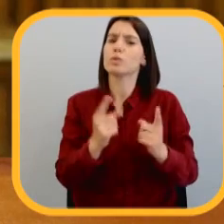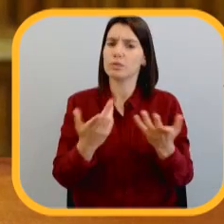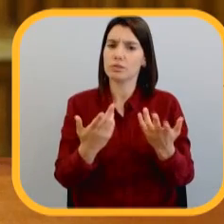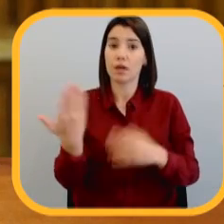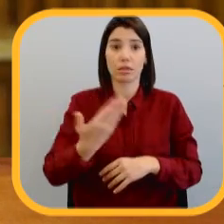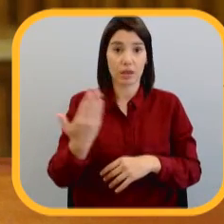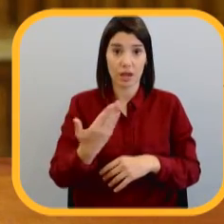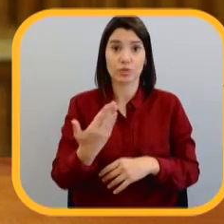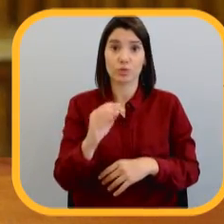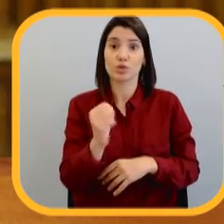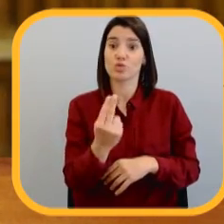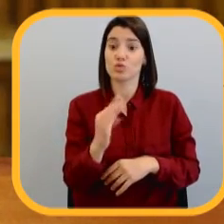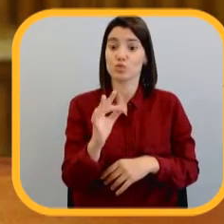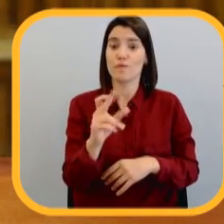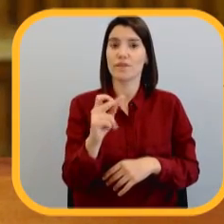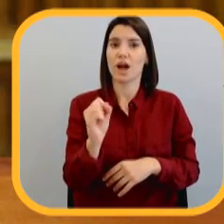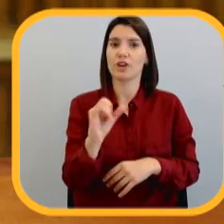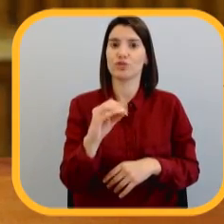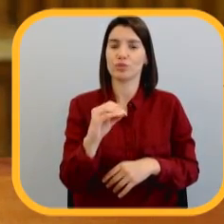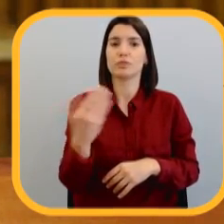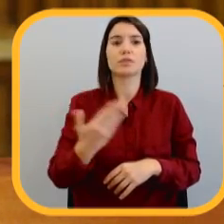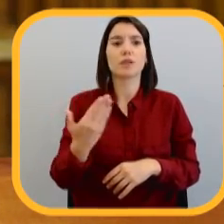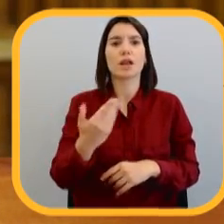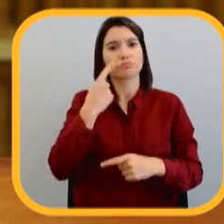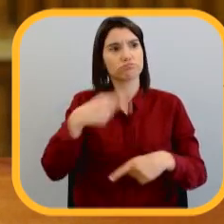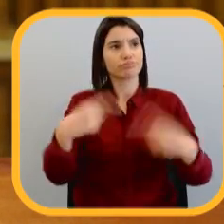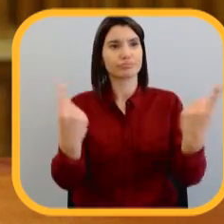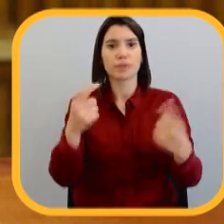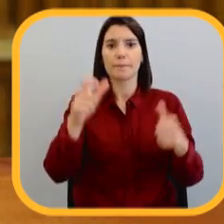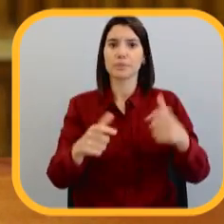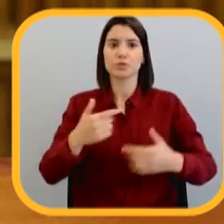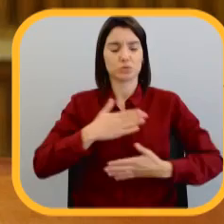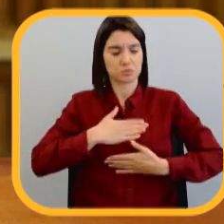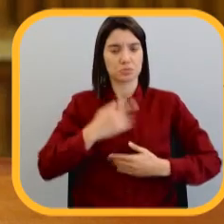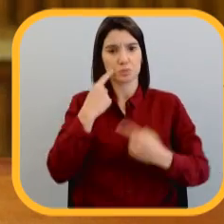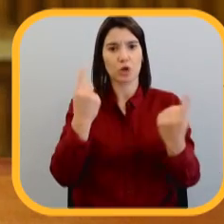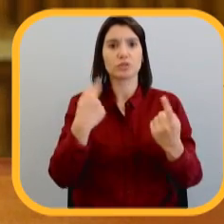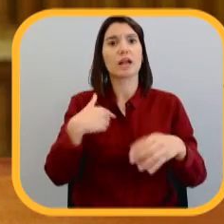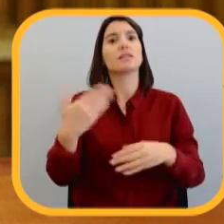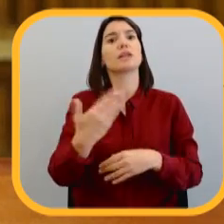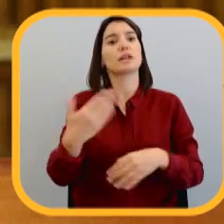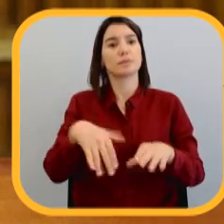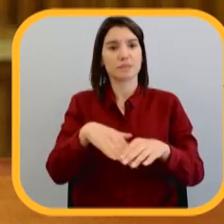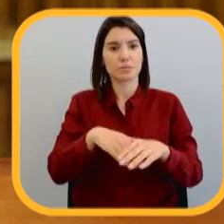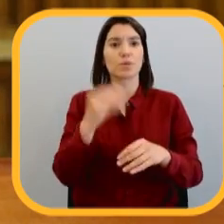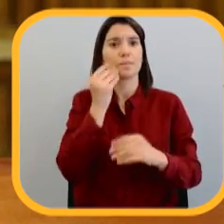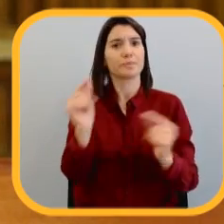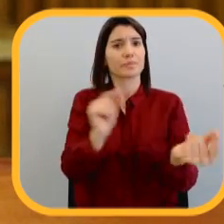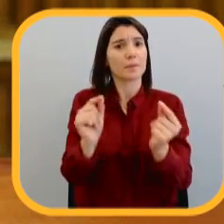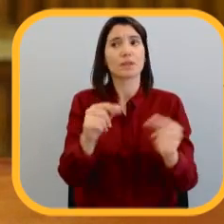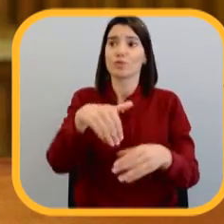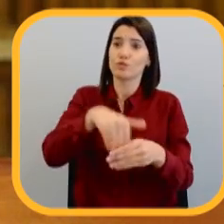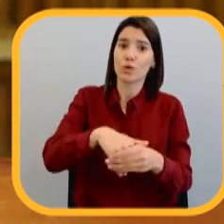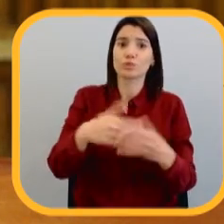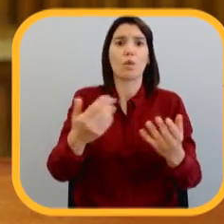significa? O direito do sufrágio é uma forma de participação e demonstração de interesses dos indivíduos na sociedade política, como através do